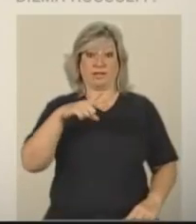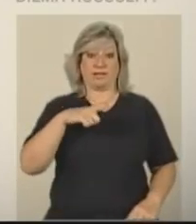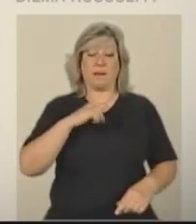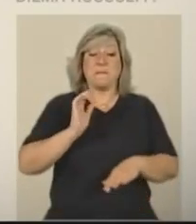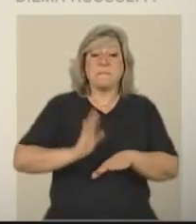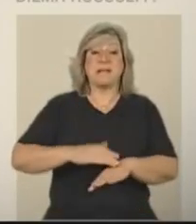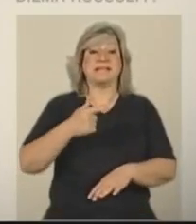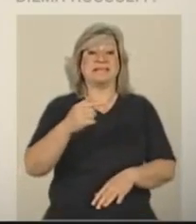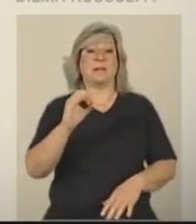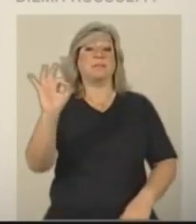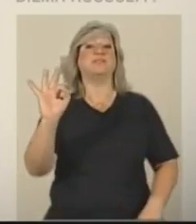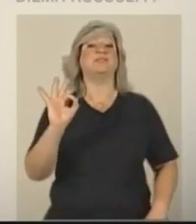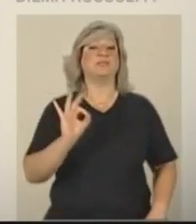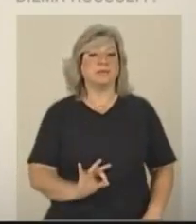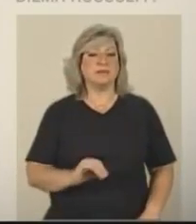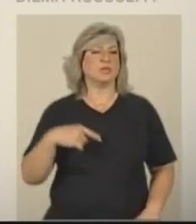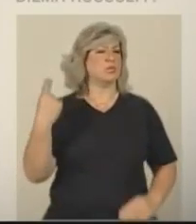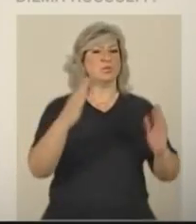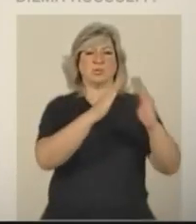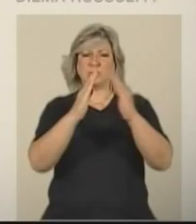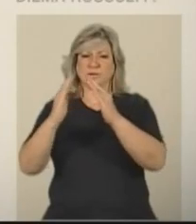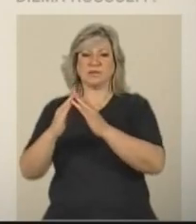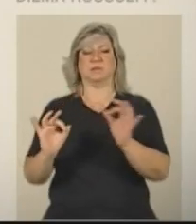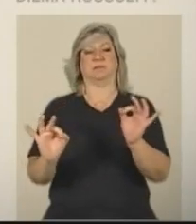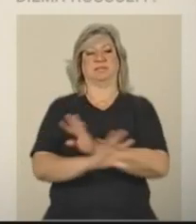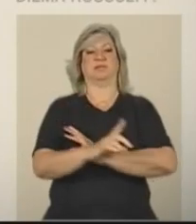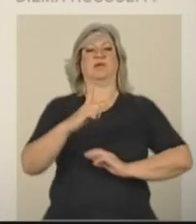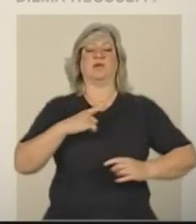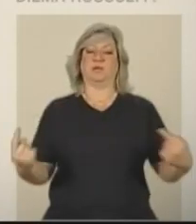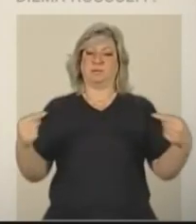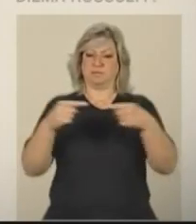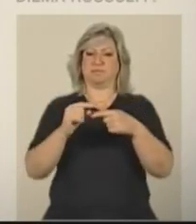de 70% das residências